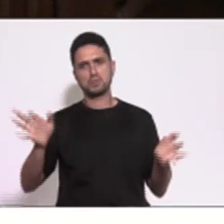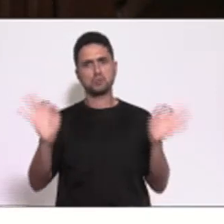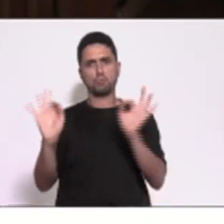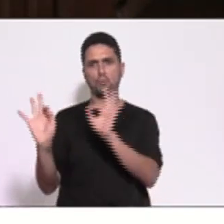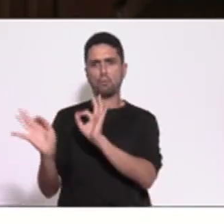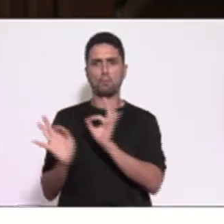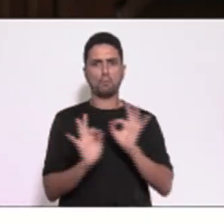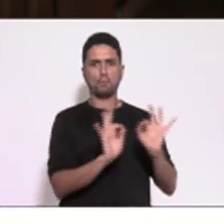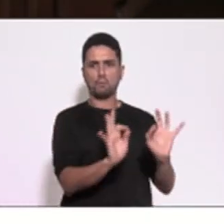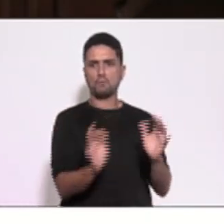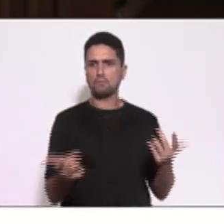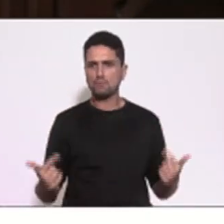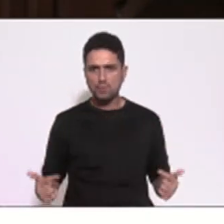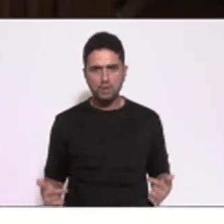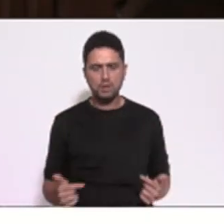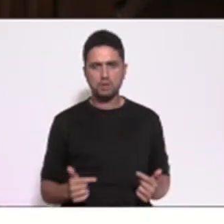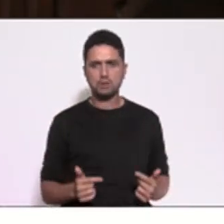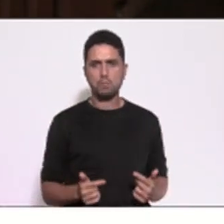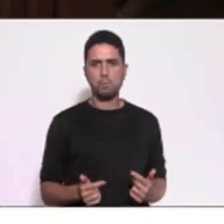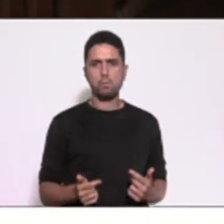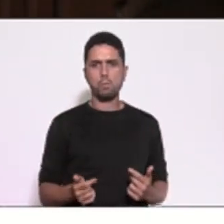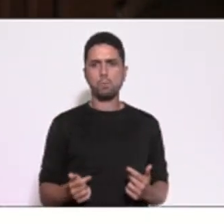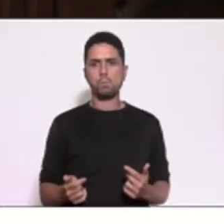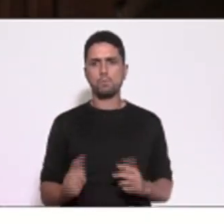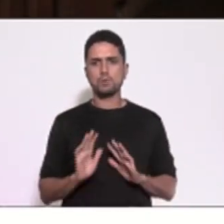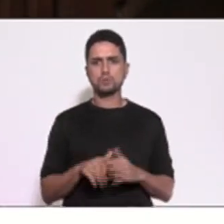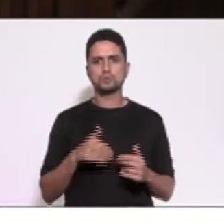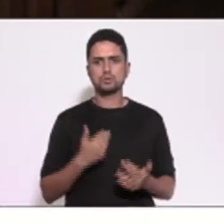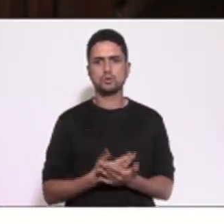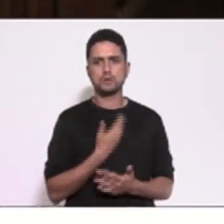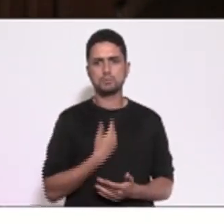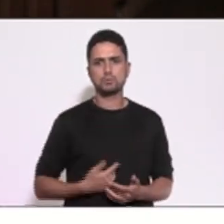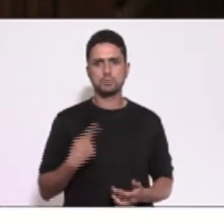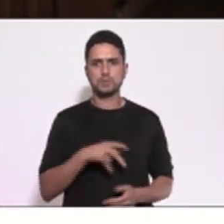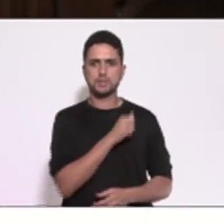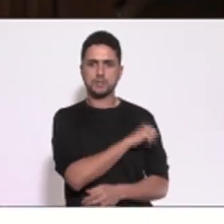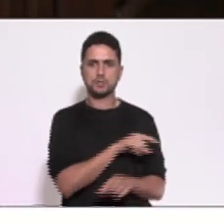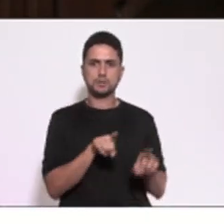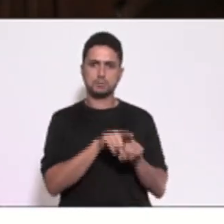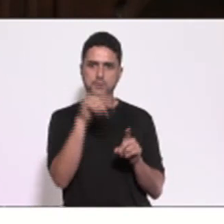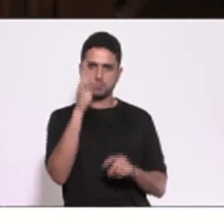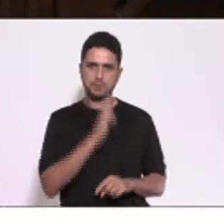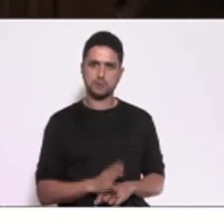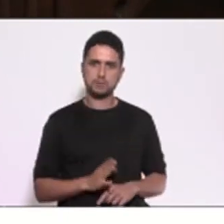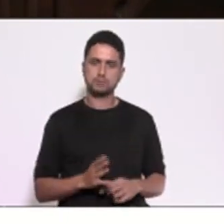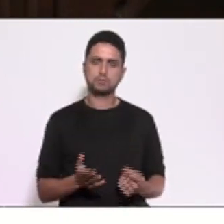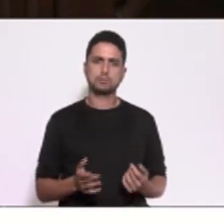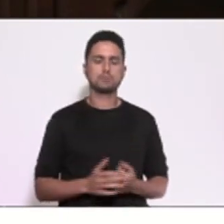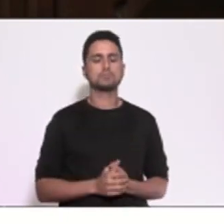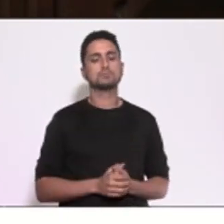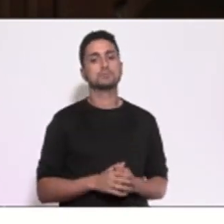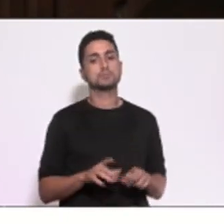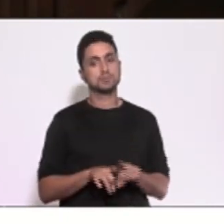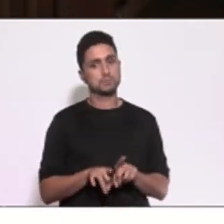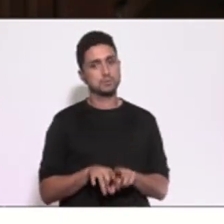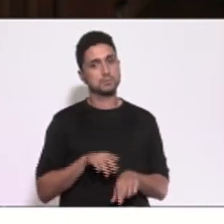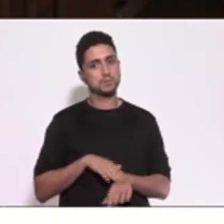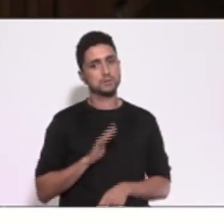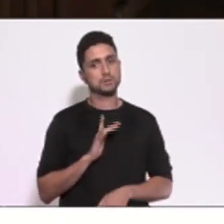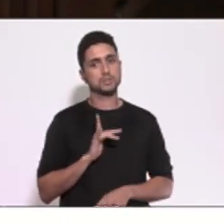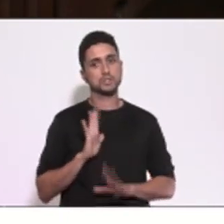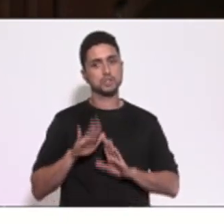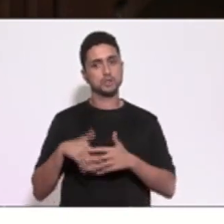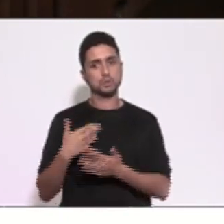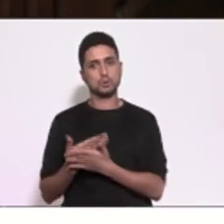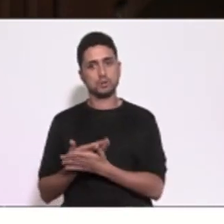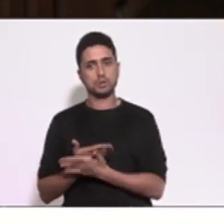como diferencial a ser implementado das escolas públicas do Rio de Janeiro e do Brasil. Portanto, faço aqui uma declaração e mais. Mesmo nas escolas